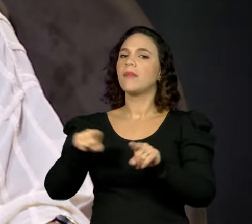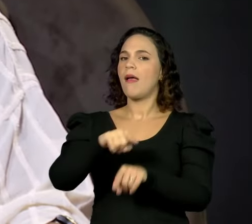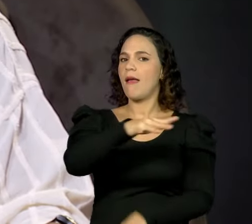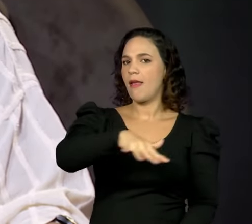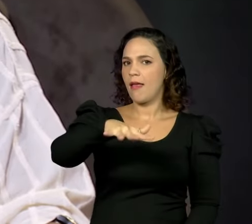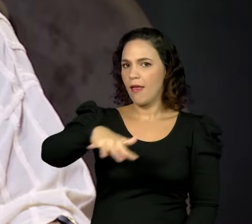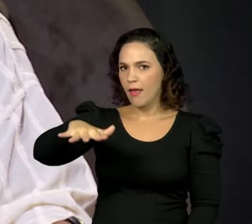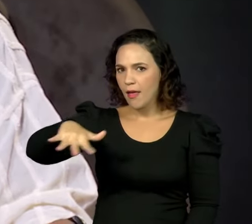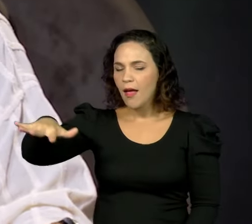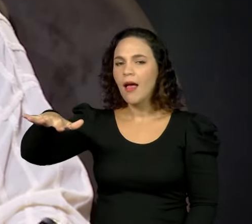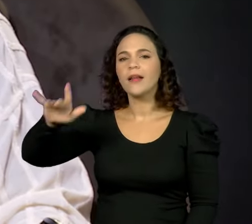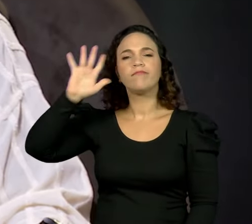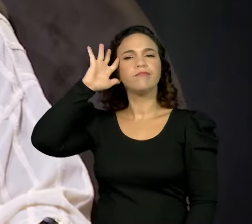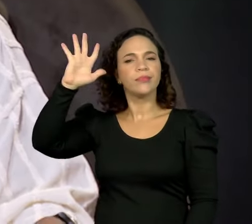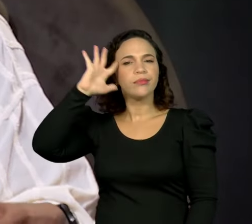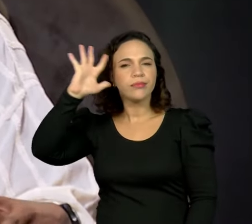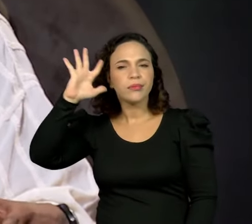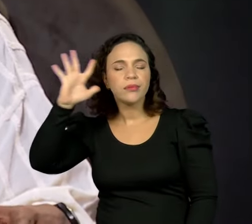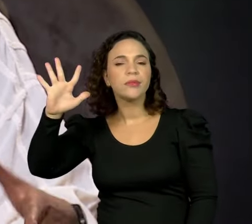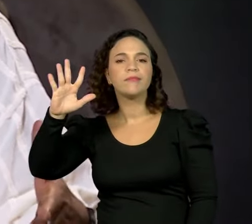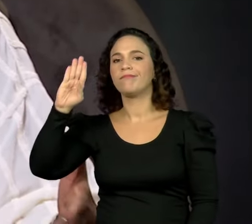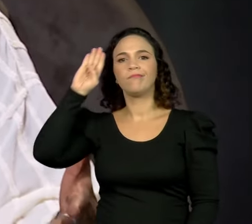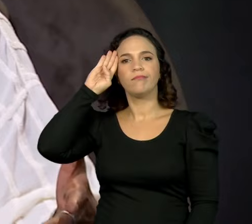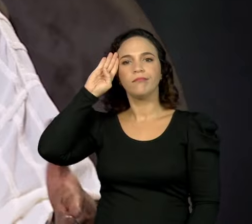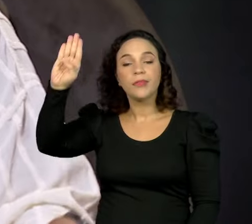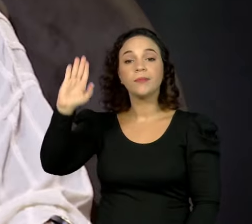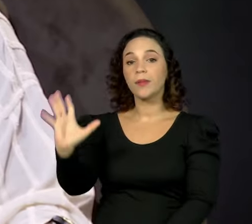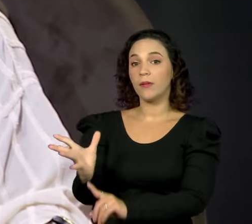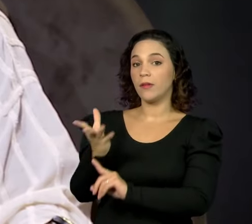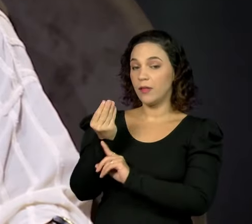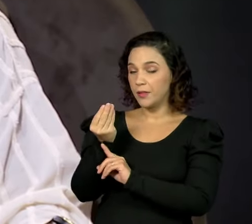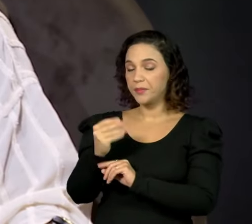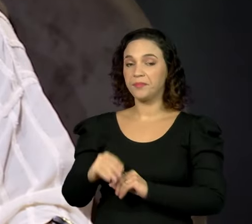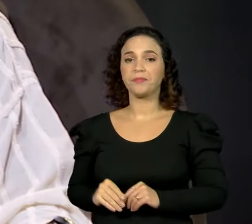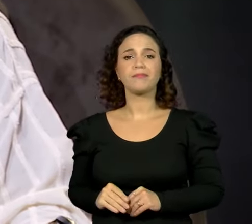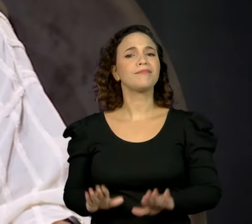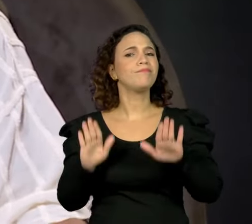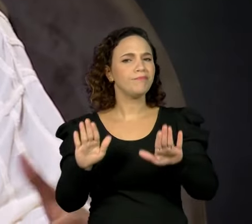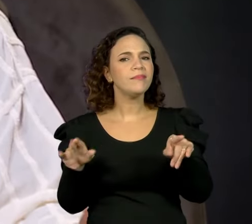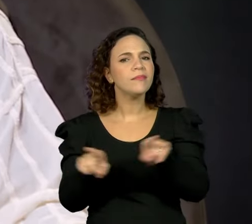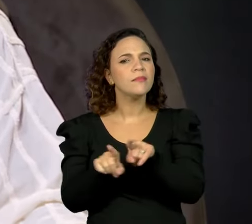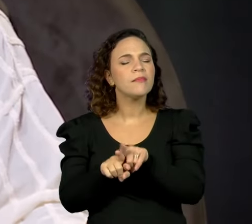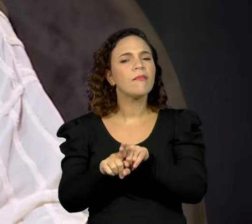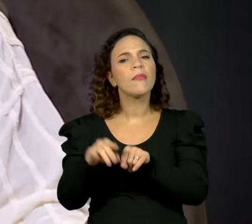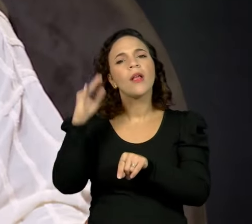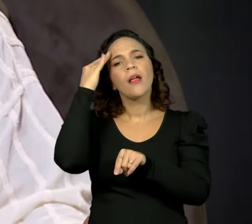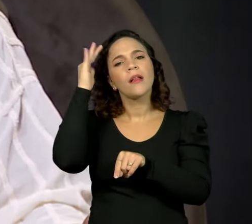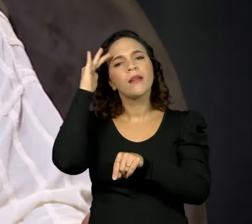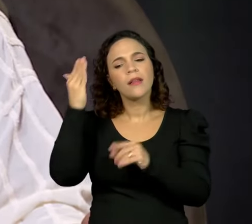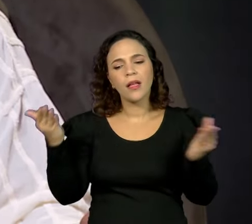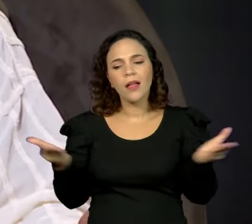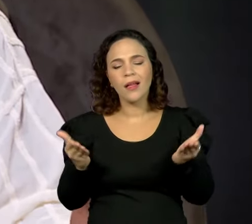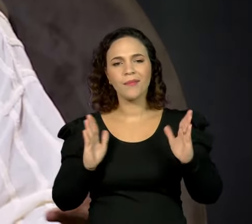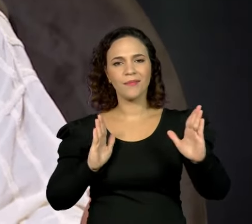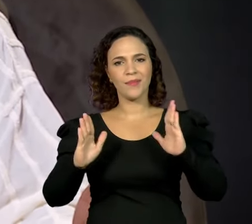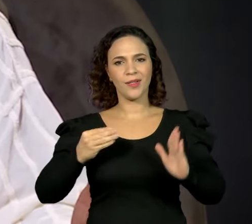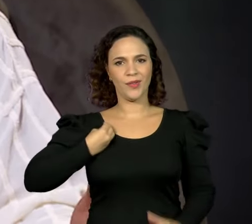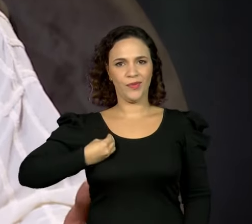campos do pensamento, especialmente no campo das artes, mas também entender o tempo que vivemos hoje,